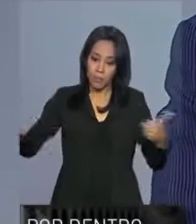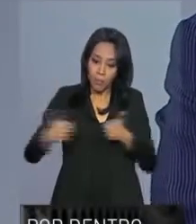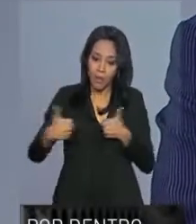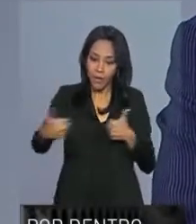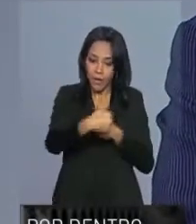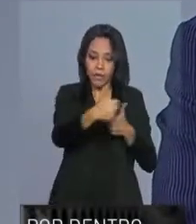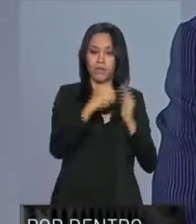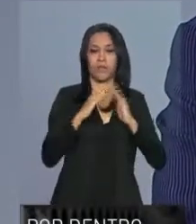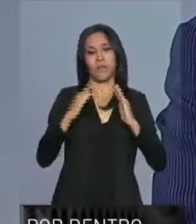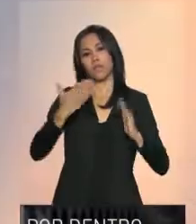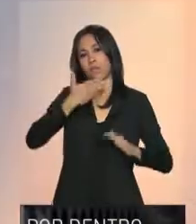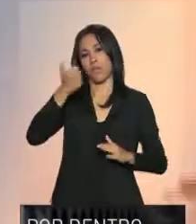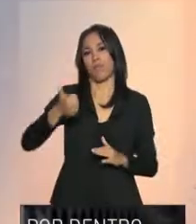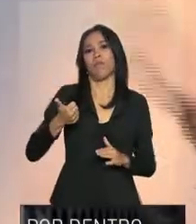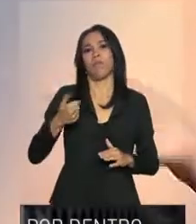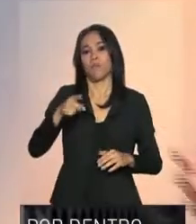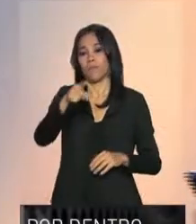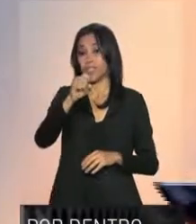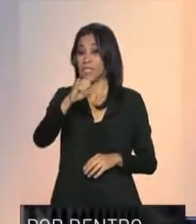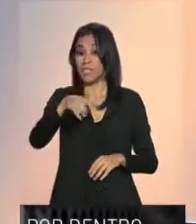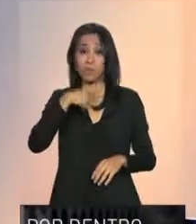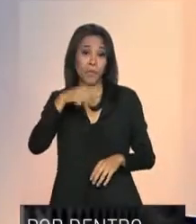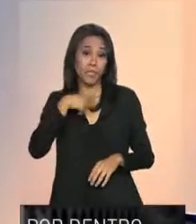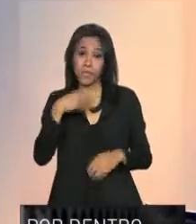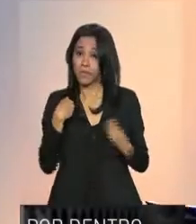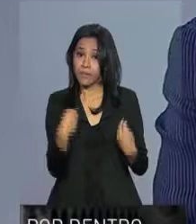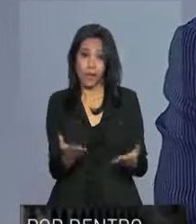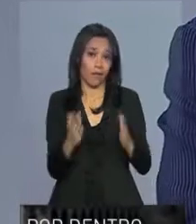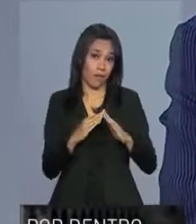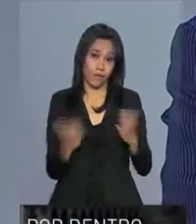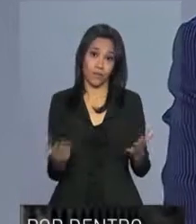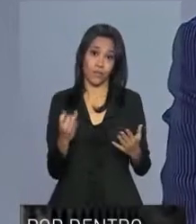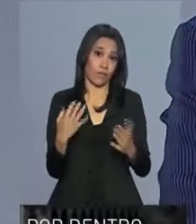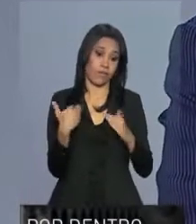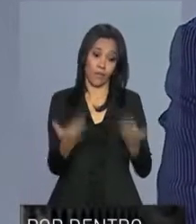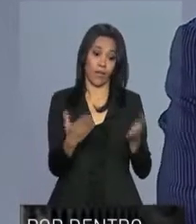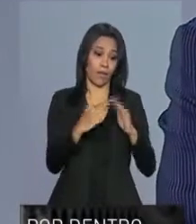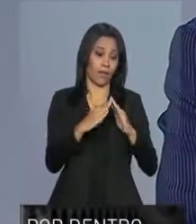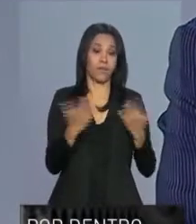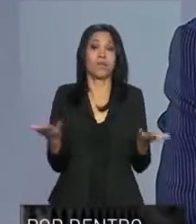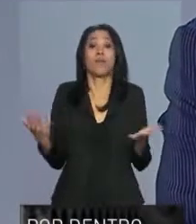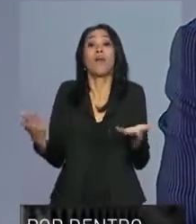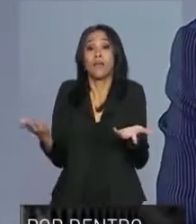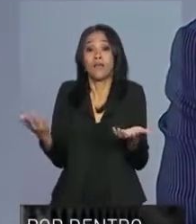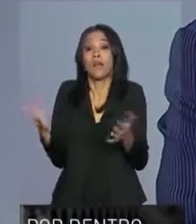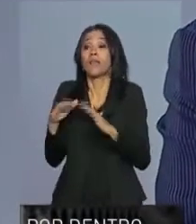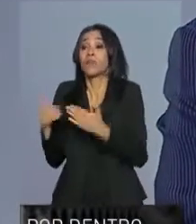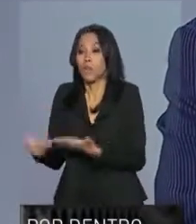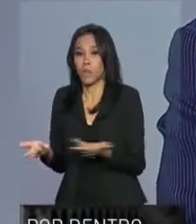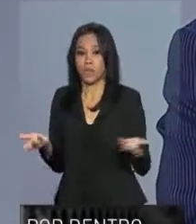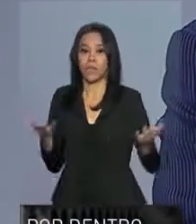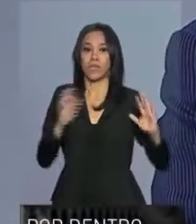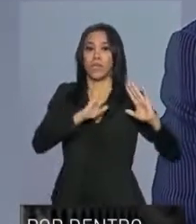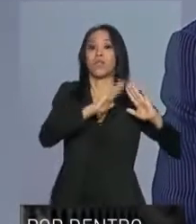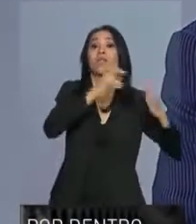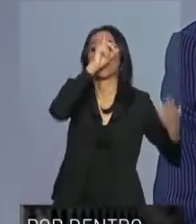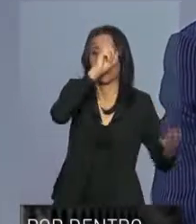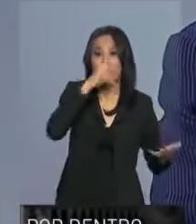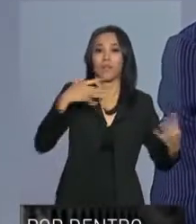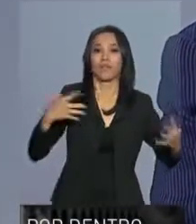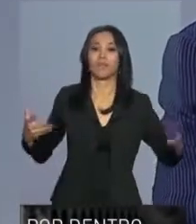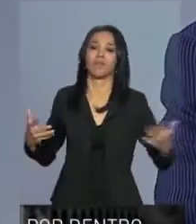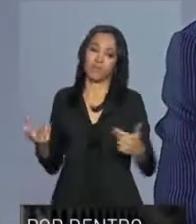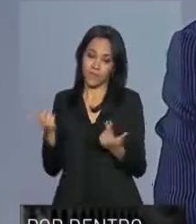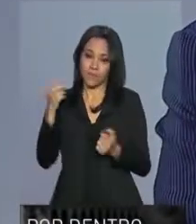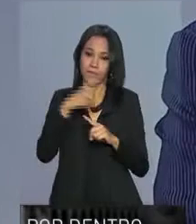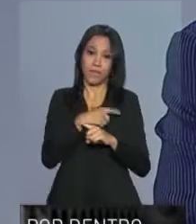das famílias brasileiras se não adianta não adianta só da casa é com certeza não é importante salientar que o governo também retomou os investimentos do minha